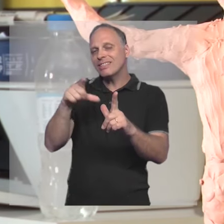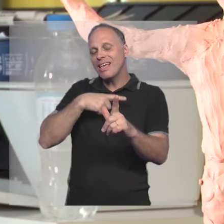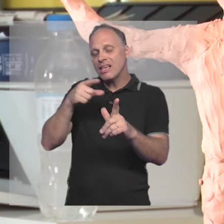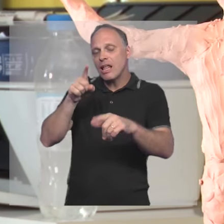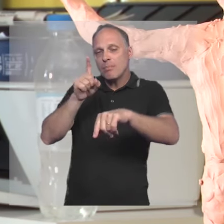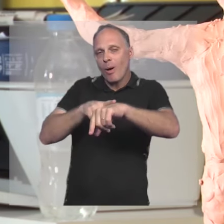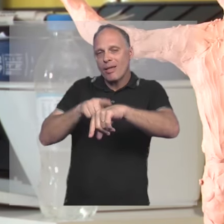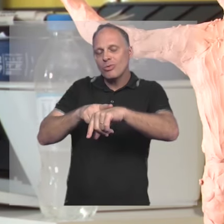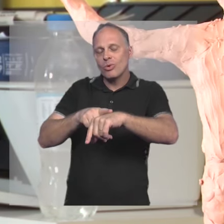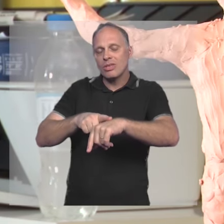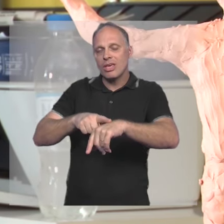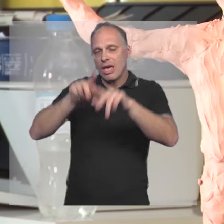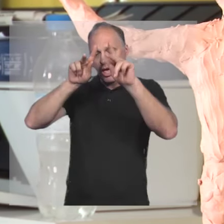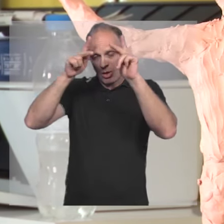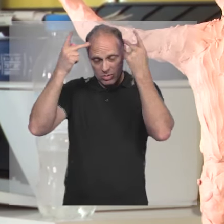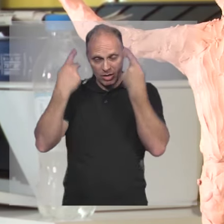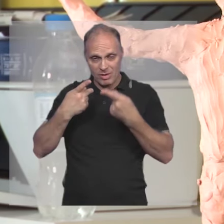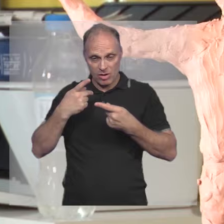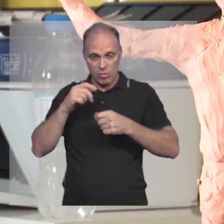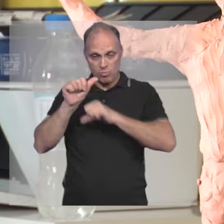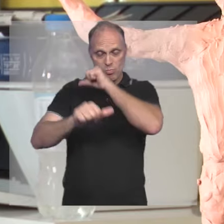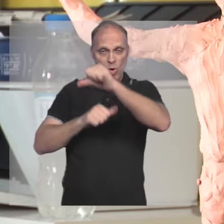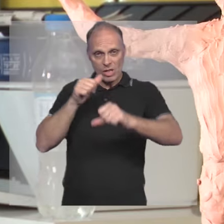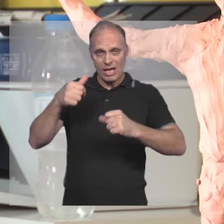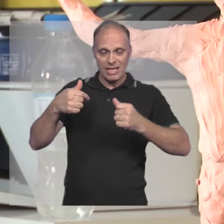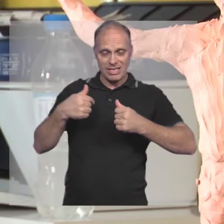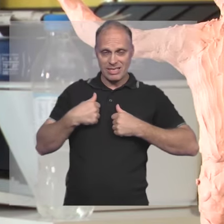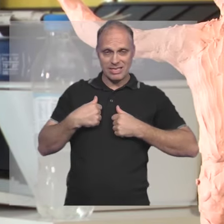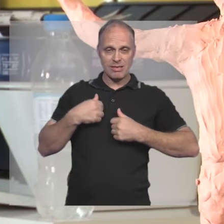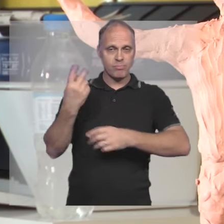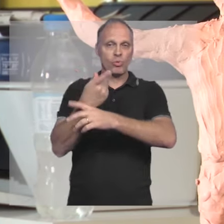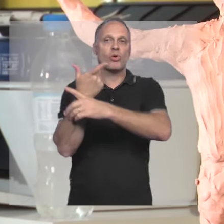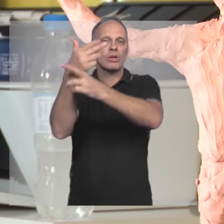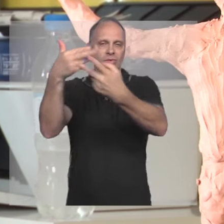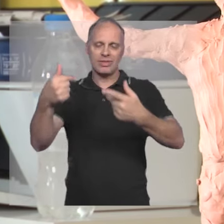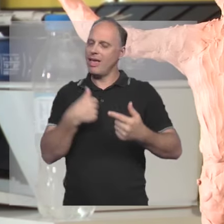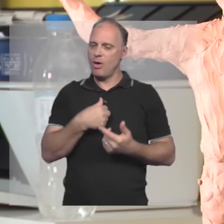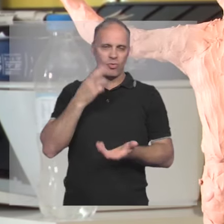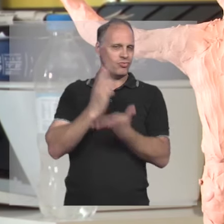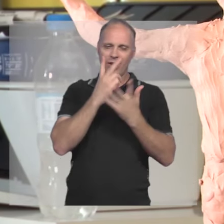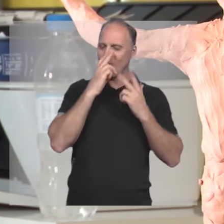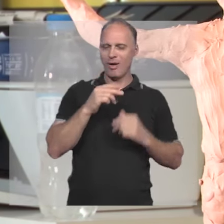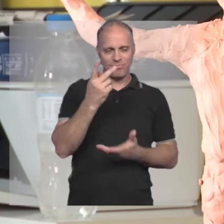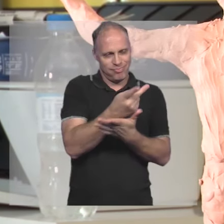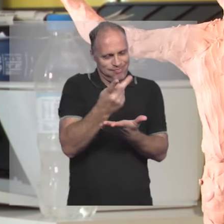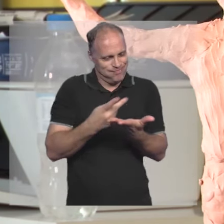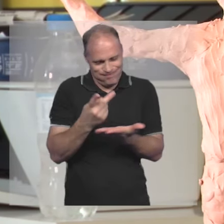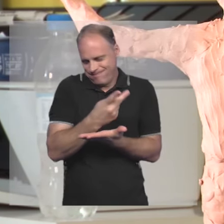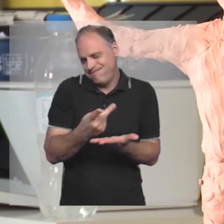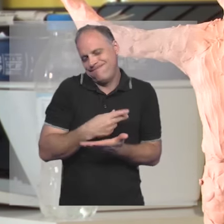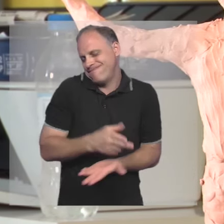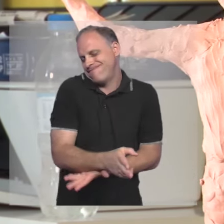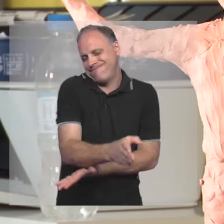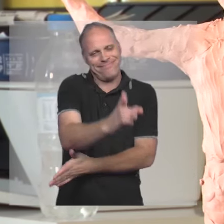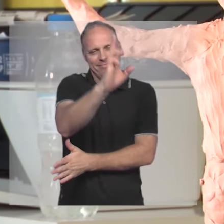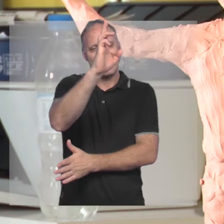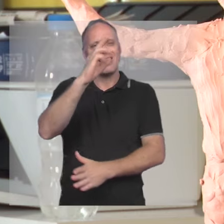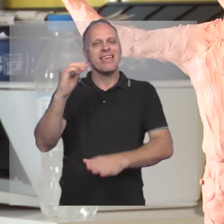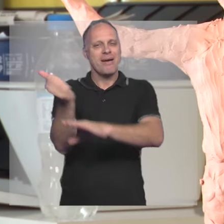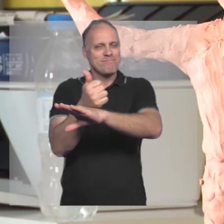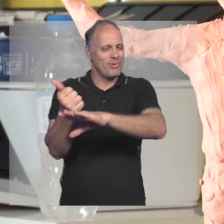tem aquela fase em que o ser humano amadurece e procura outras coisas. Eu não amadureci e continuei desenhando. E aí, mas